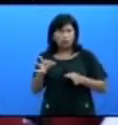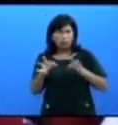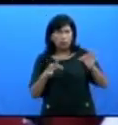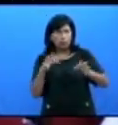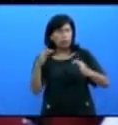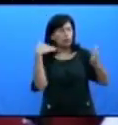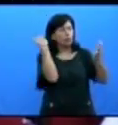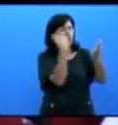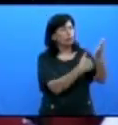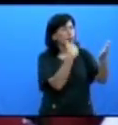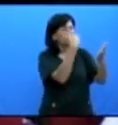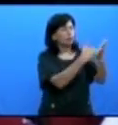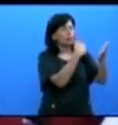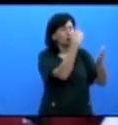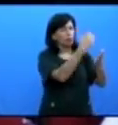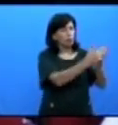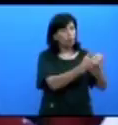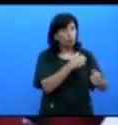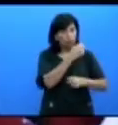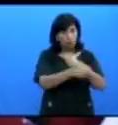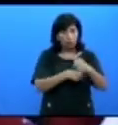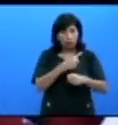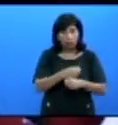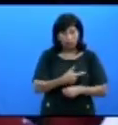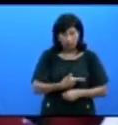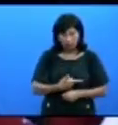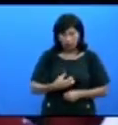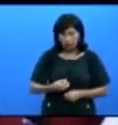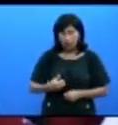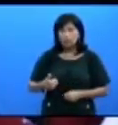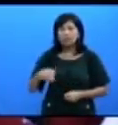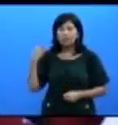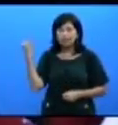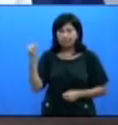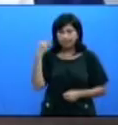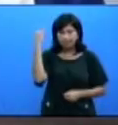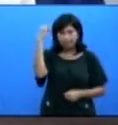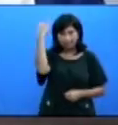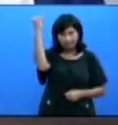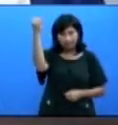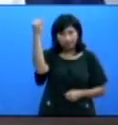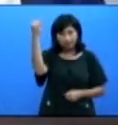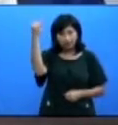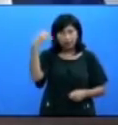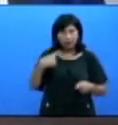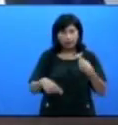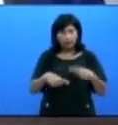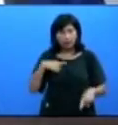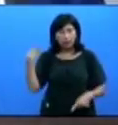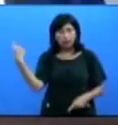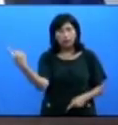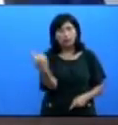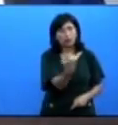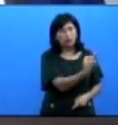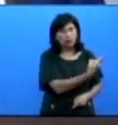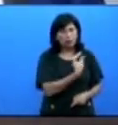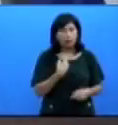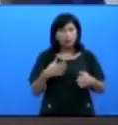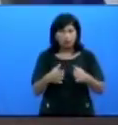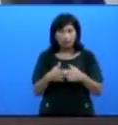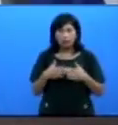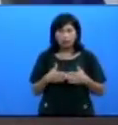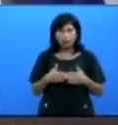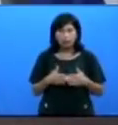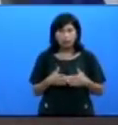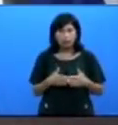orçamento para 2011. Por isso que eu considero importante a gente discutir e pedir, então,